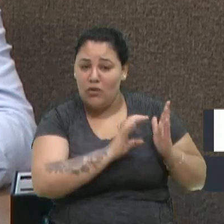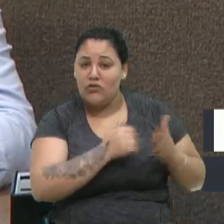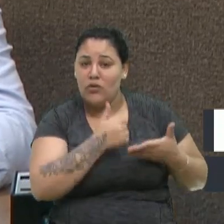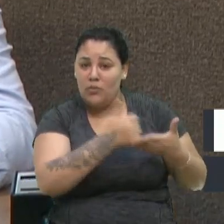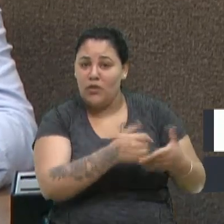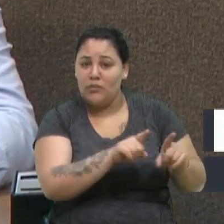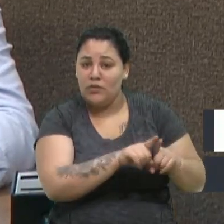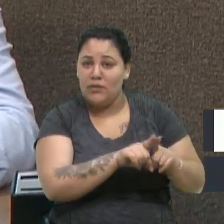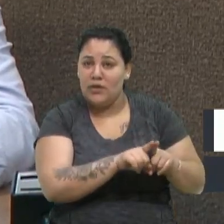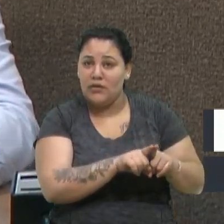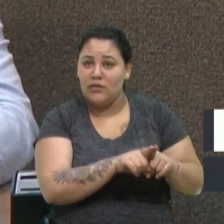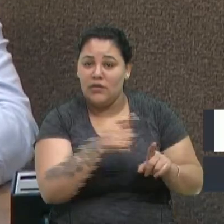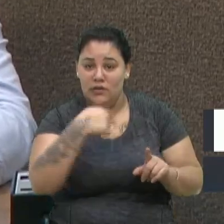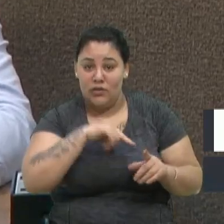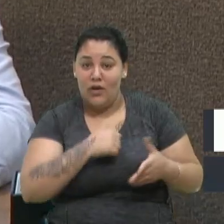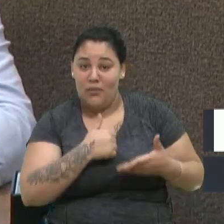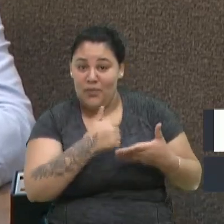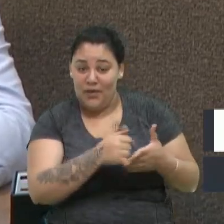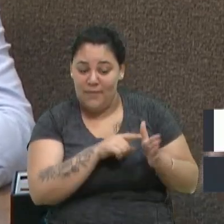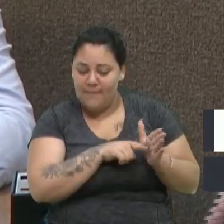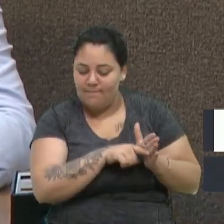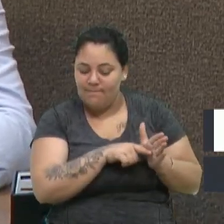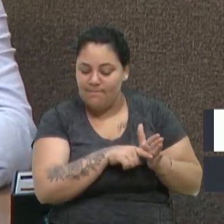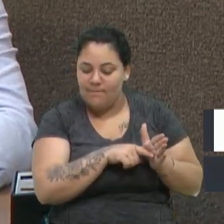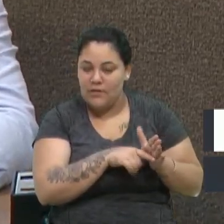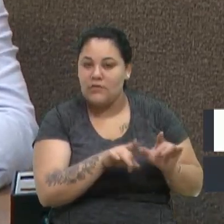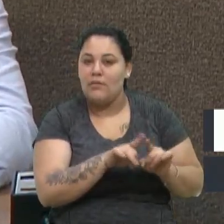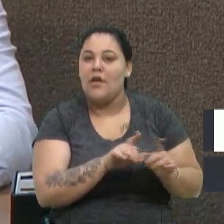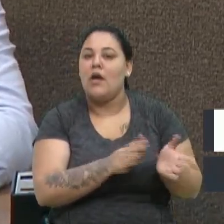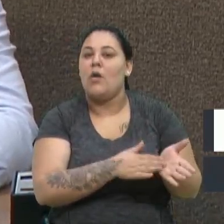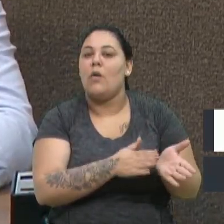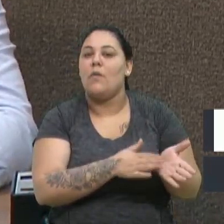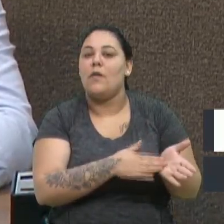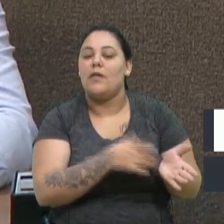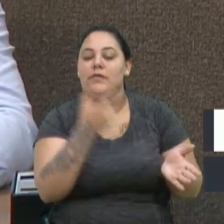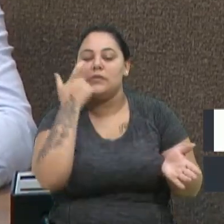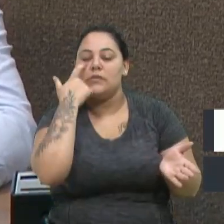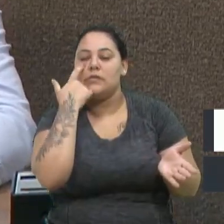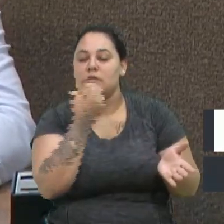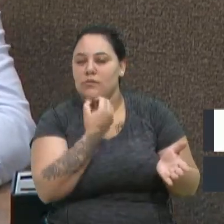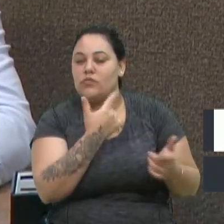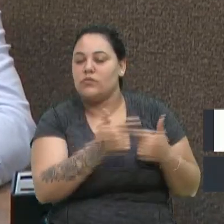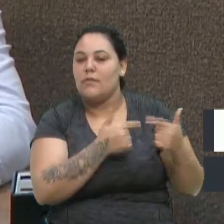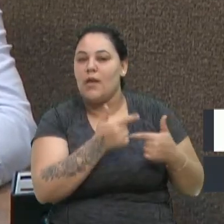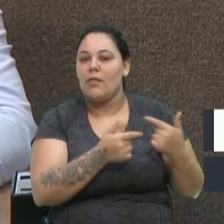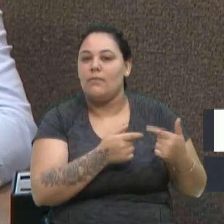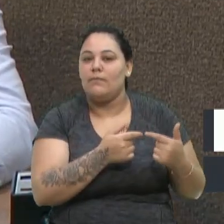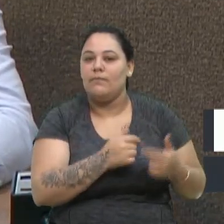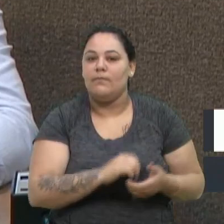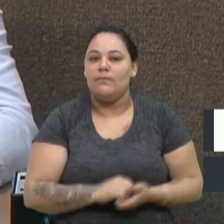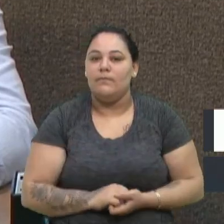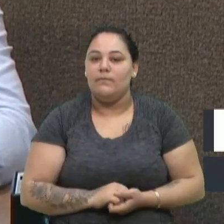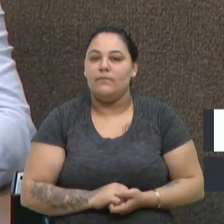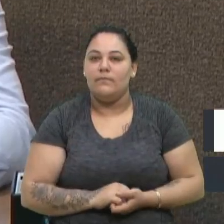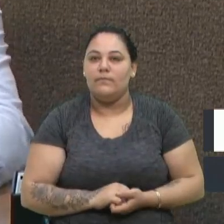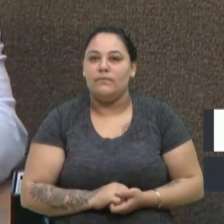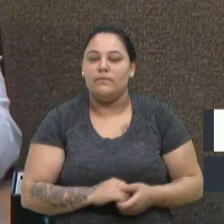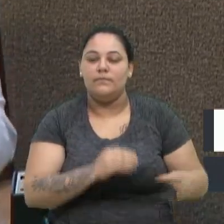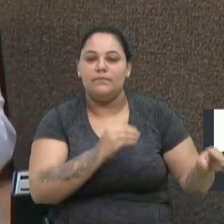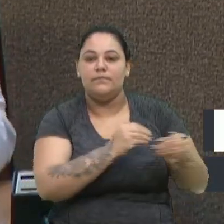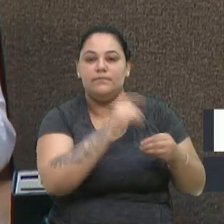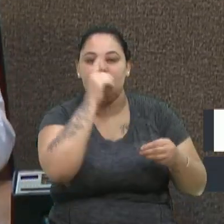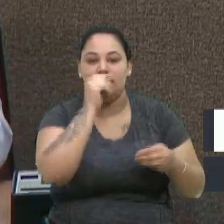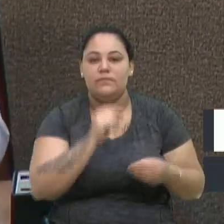a investigação. Inclusive, ficar ali, de olho, se está funcionando, se não está funcionando. Isso aí, seu a parte, vereador